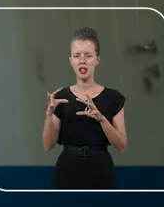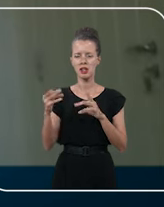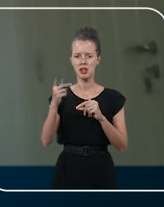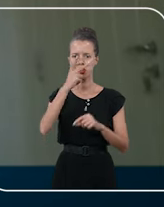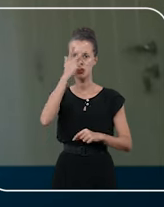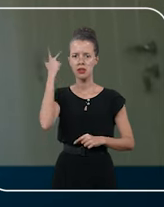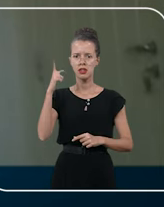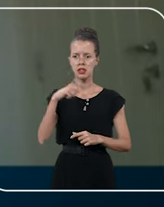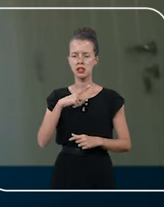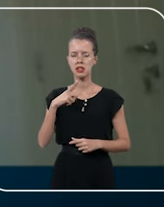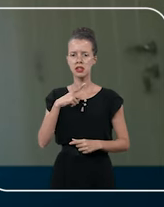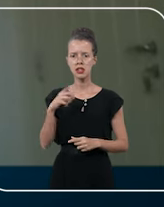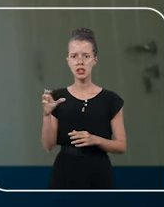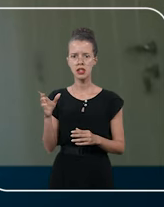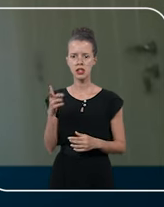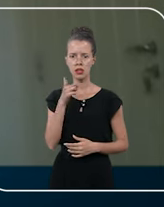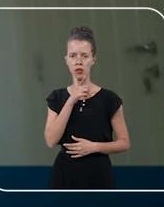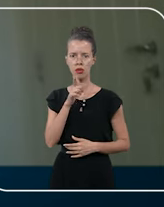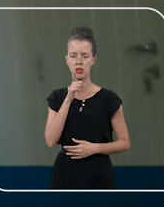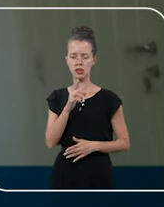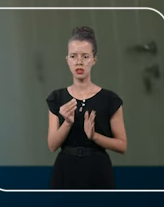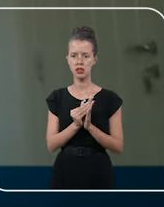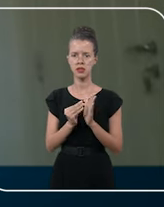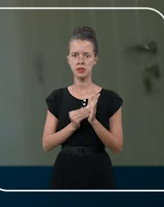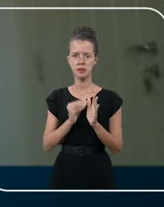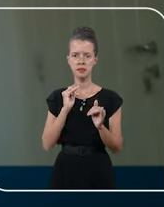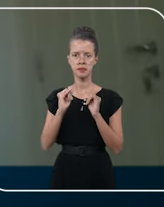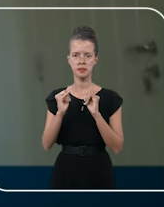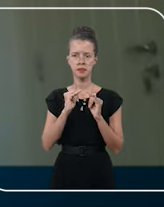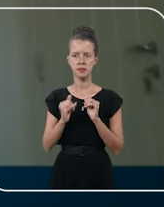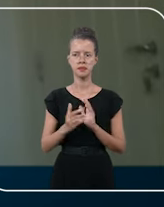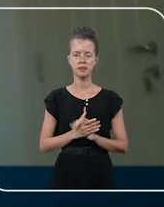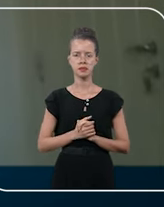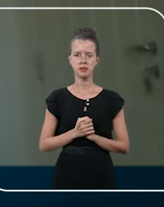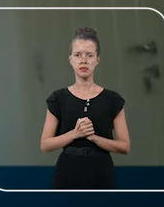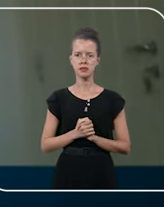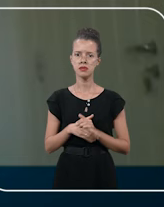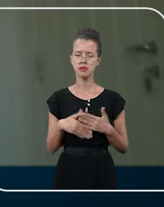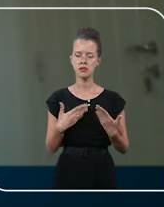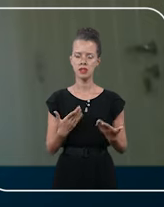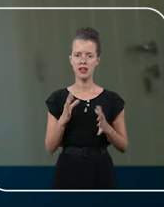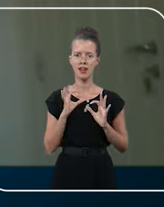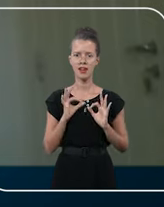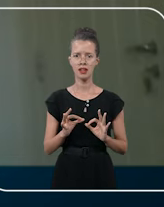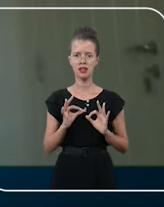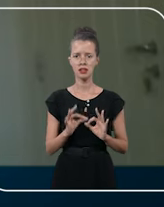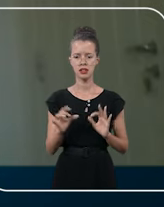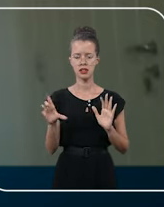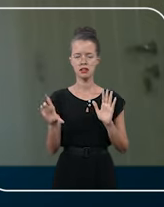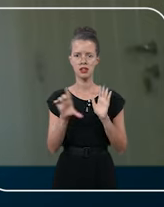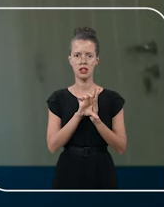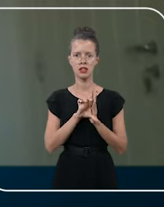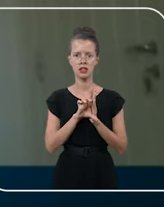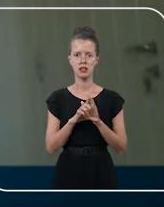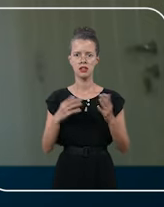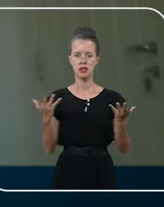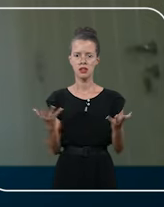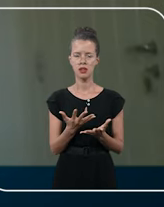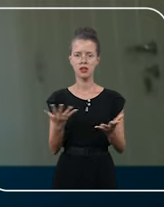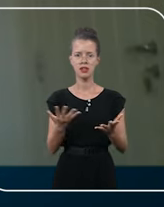a posse daqueles dados. Então, é uma garantia dada por essa lei. E hoje, né, a proteção de dados, ela